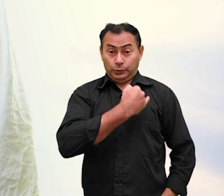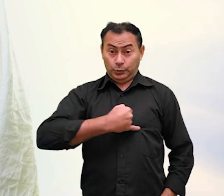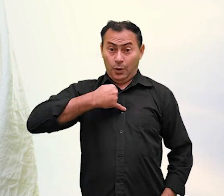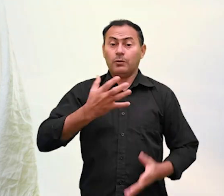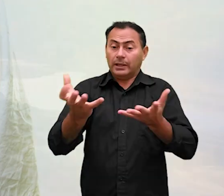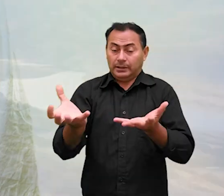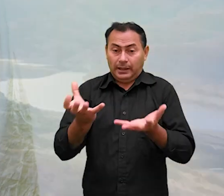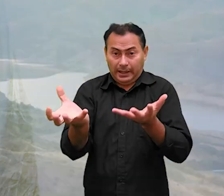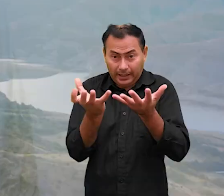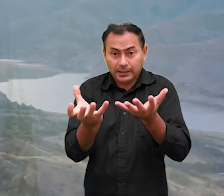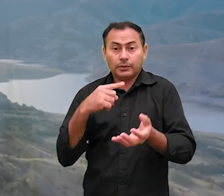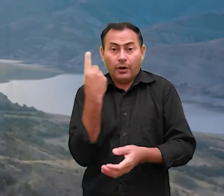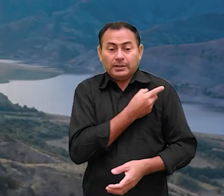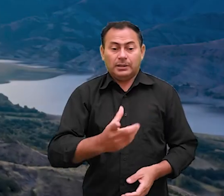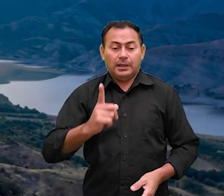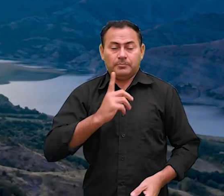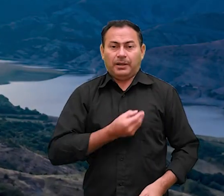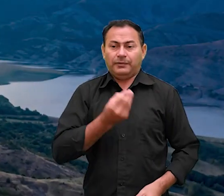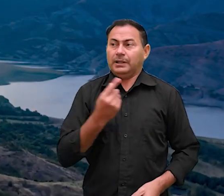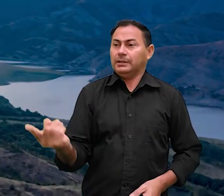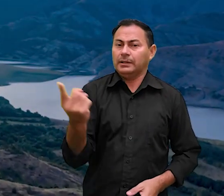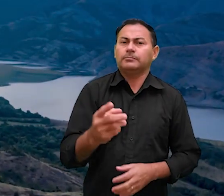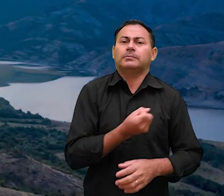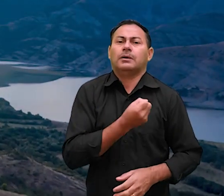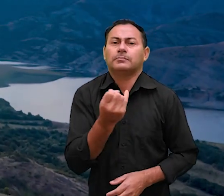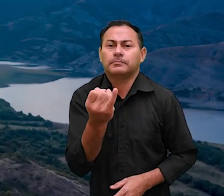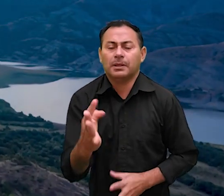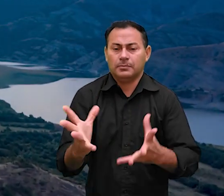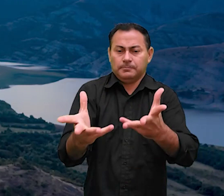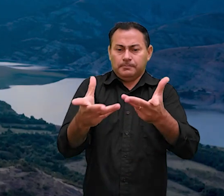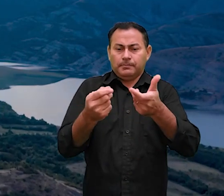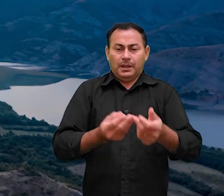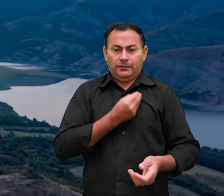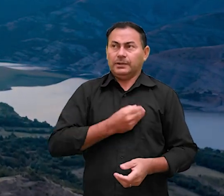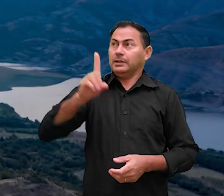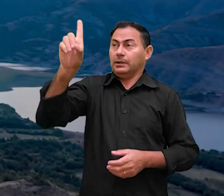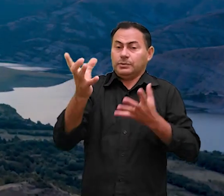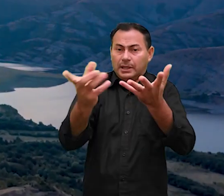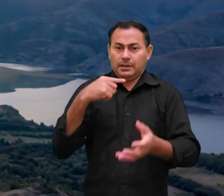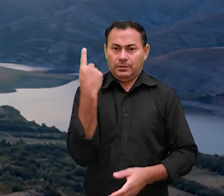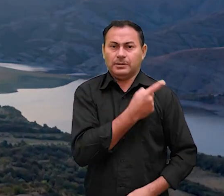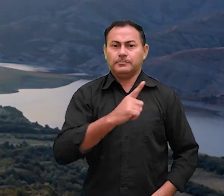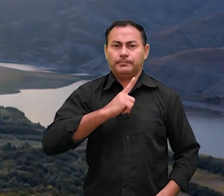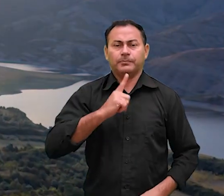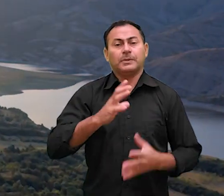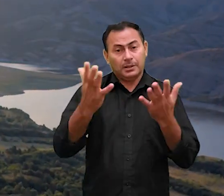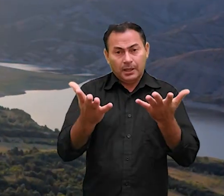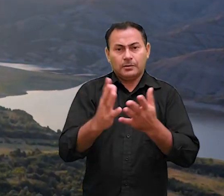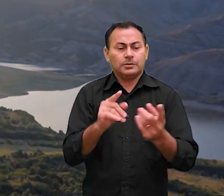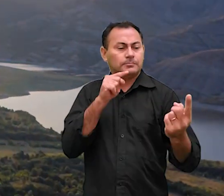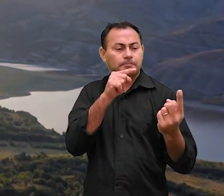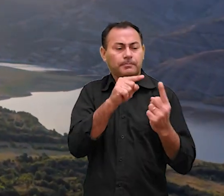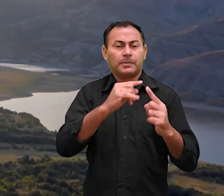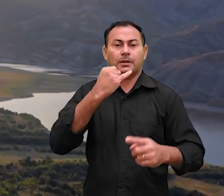que tivéssemos a vida eterna, que significa a quantidade, a qualidade de vida que Deus quer que tenhamos. E foi com